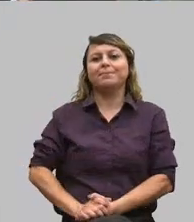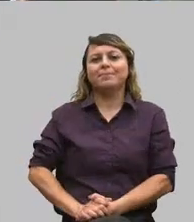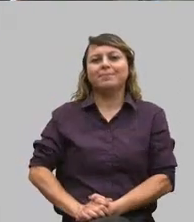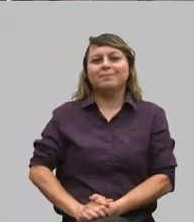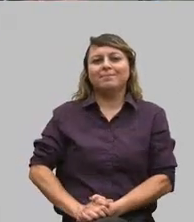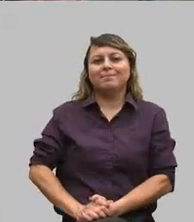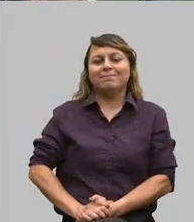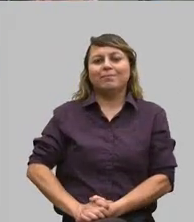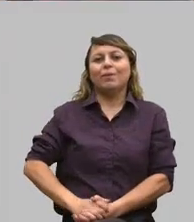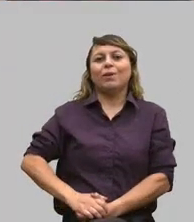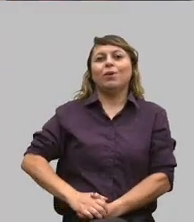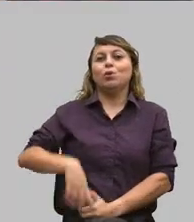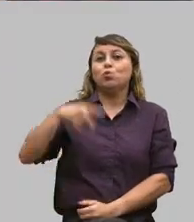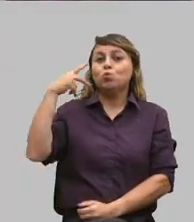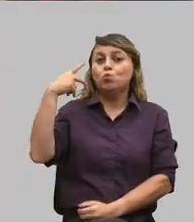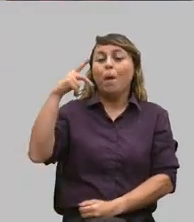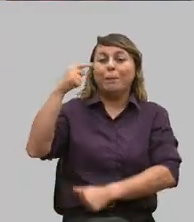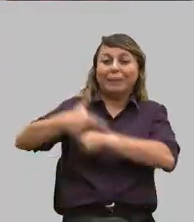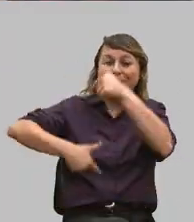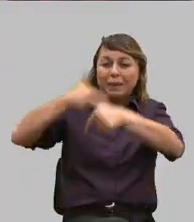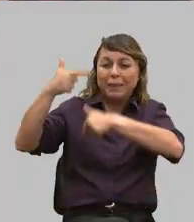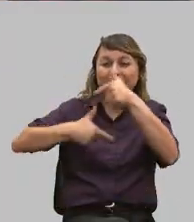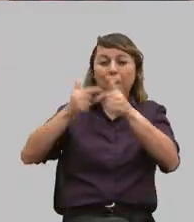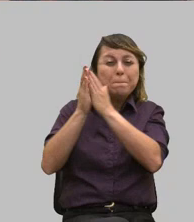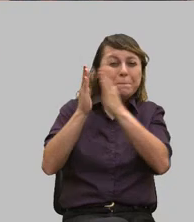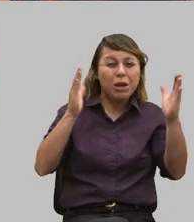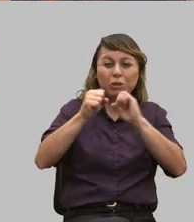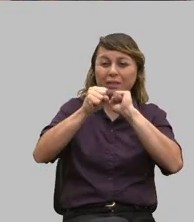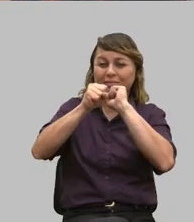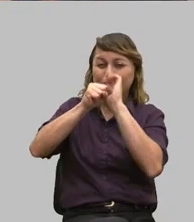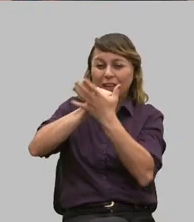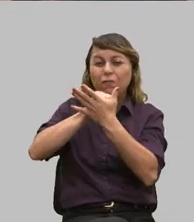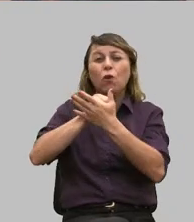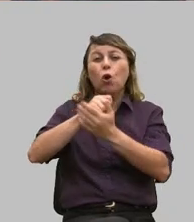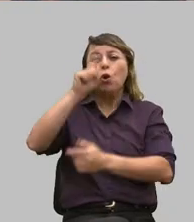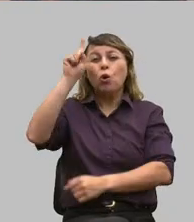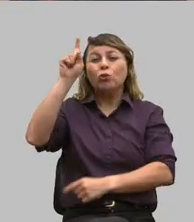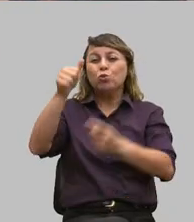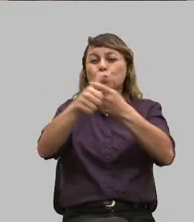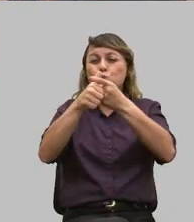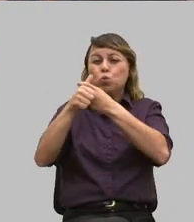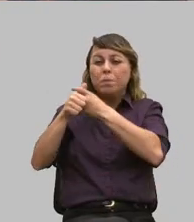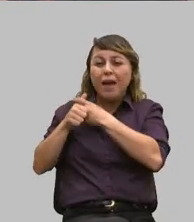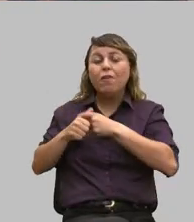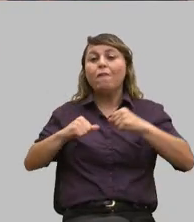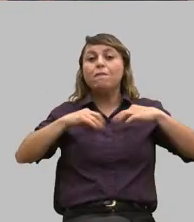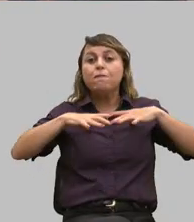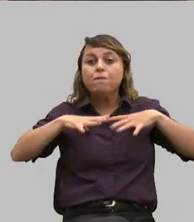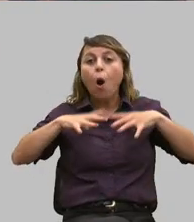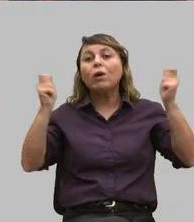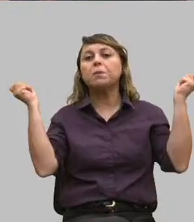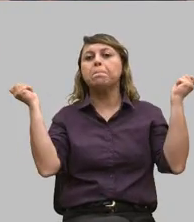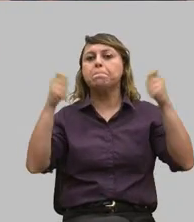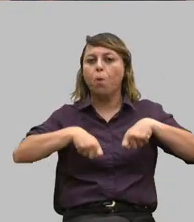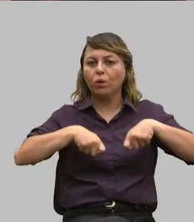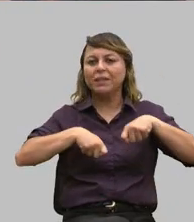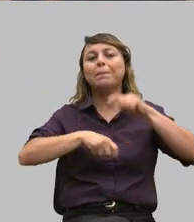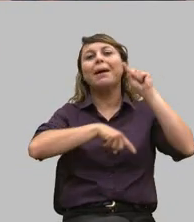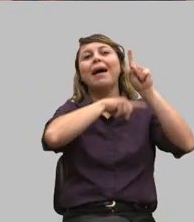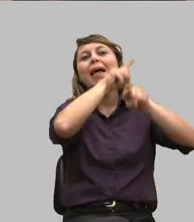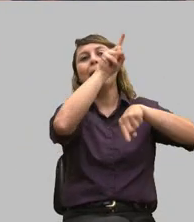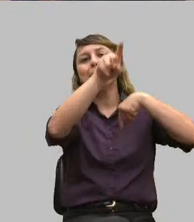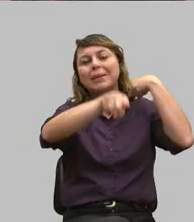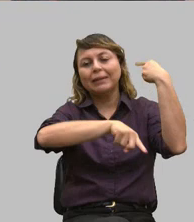sua para trabalhar durante a pandemia foram suspensas todas as férias e folgas possíveis para depois que acabar a